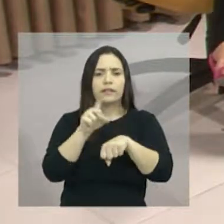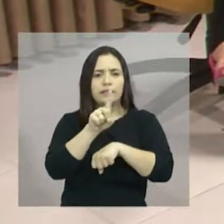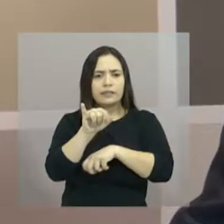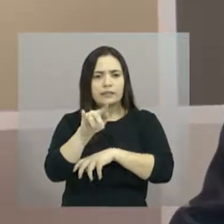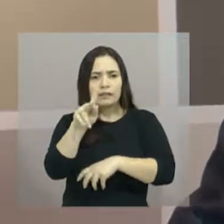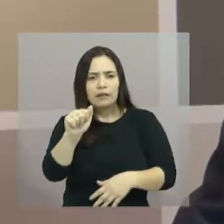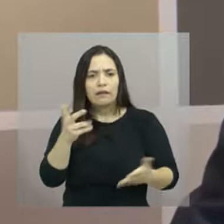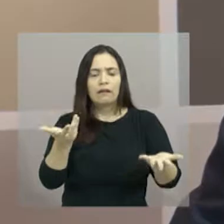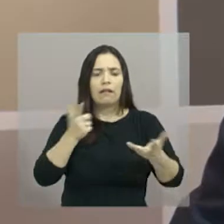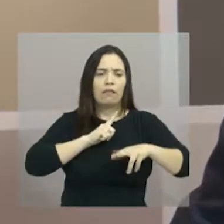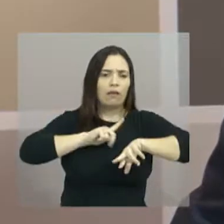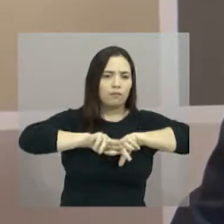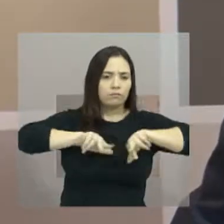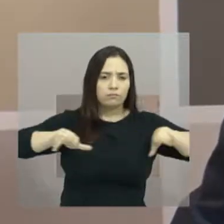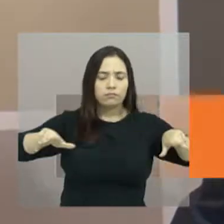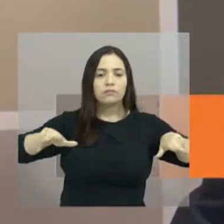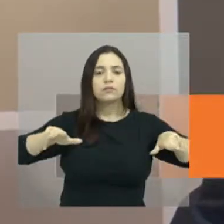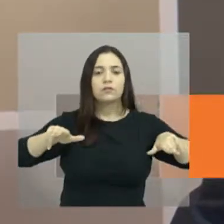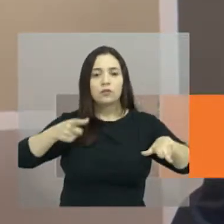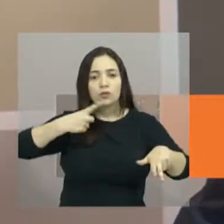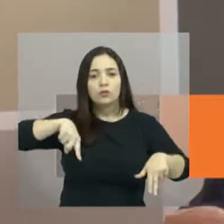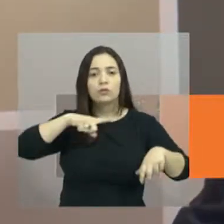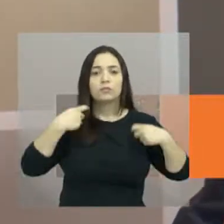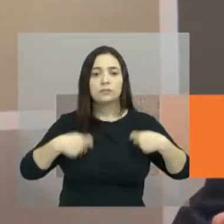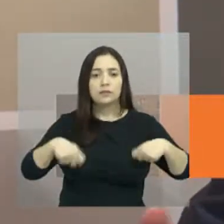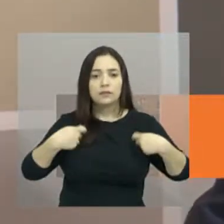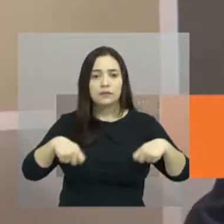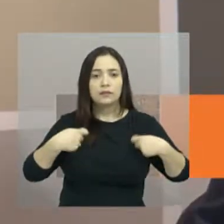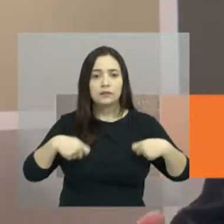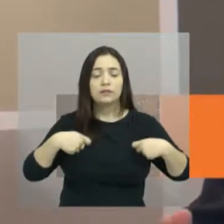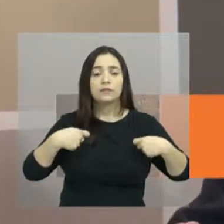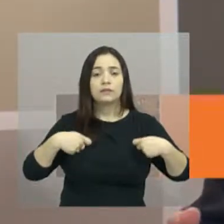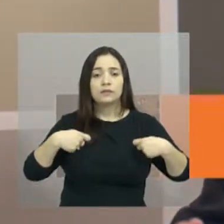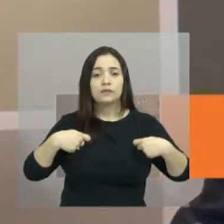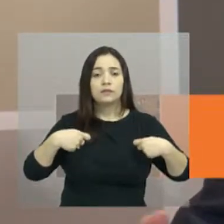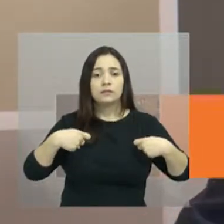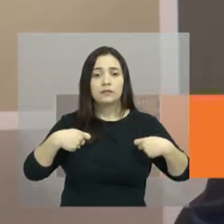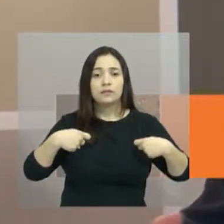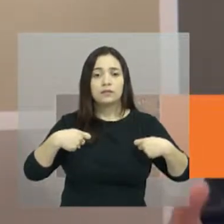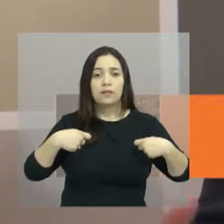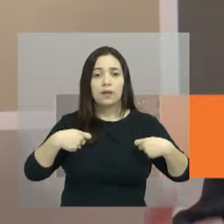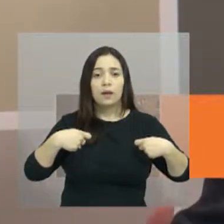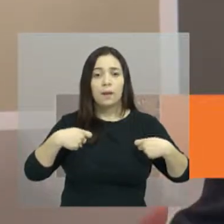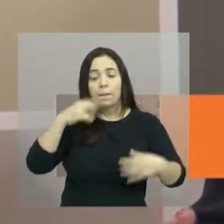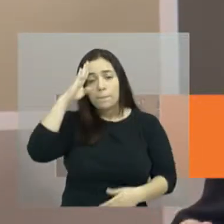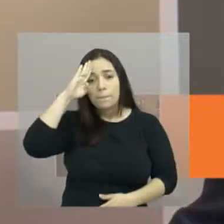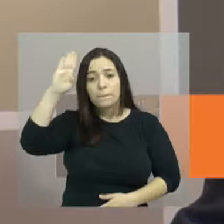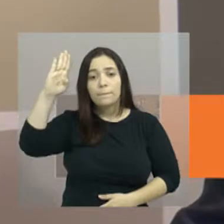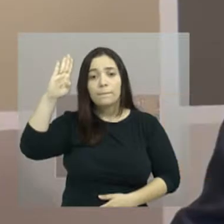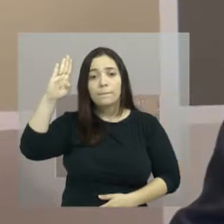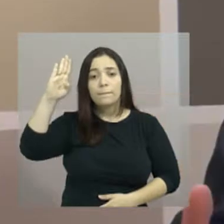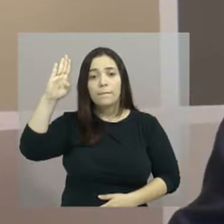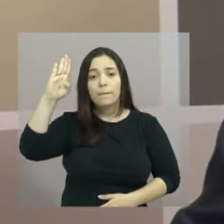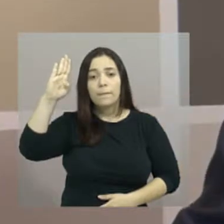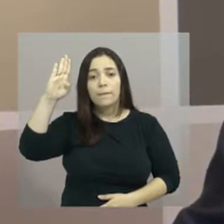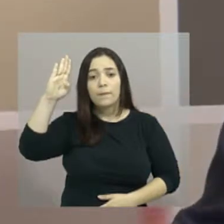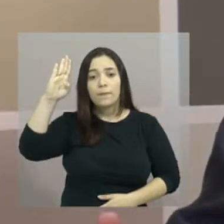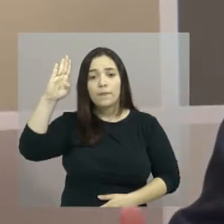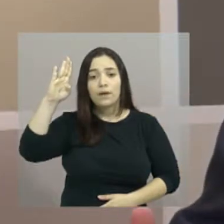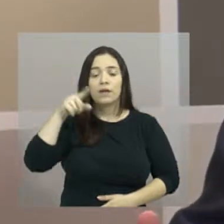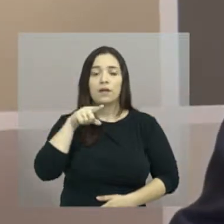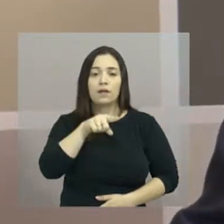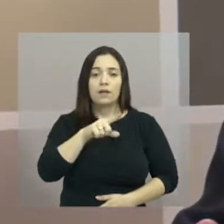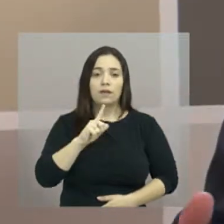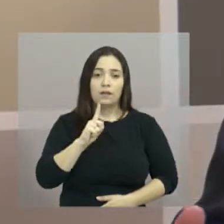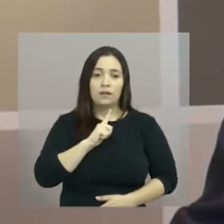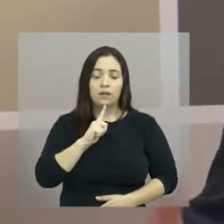uma coisa muito nova e que a gente tem que combater porque ela cronifica. Essa principalmente, chikungunya significa, em